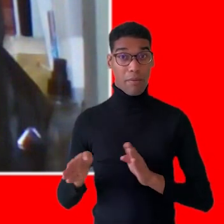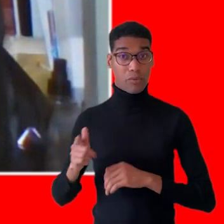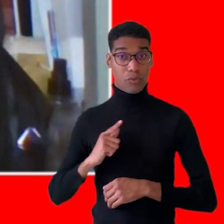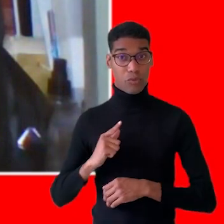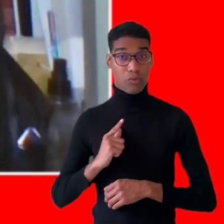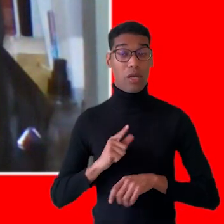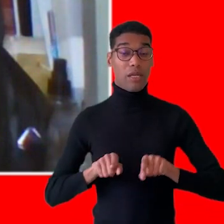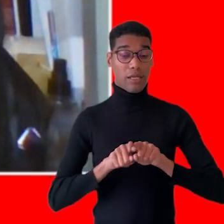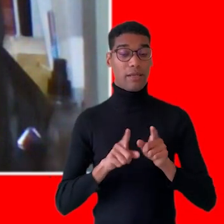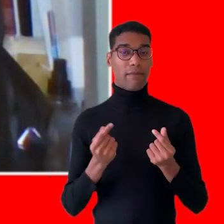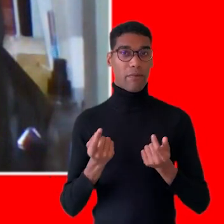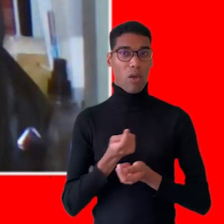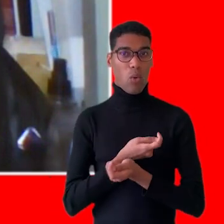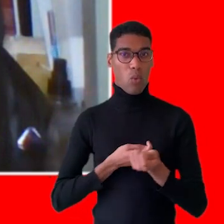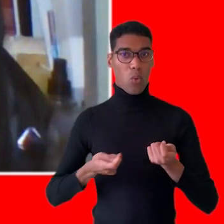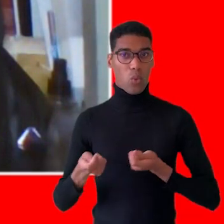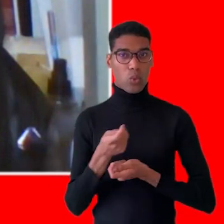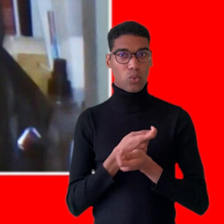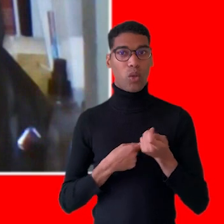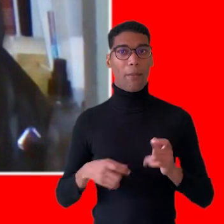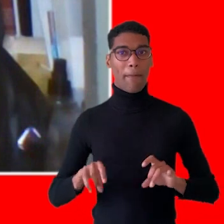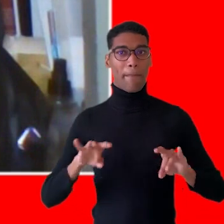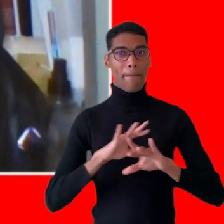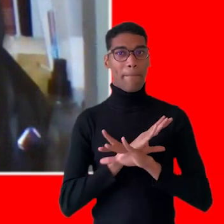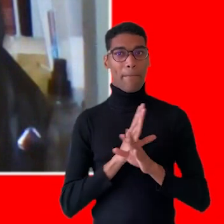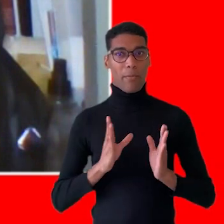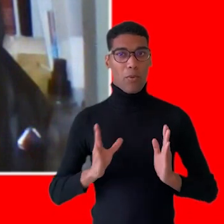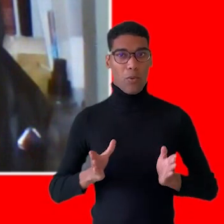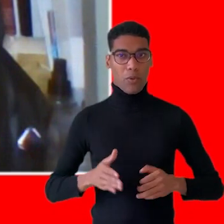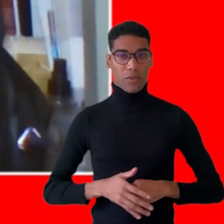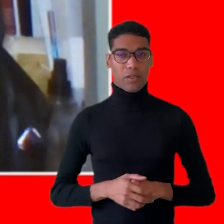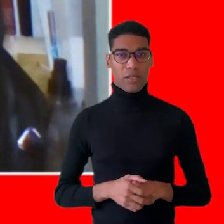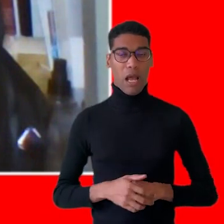com economias estruturadas,